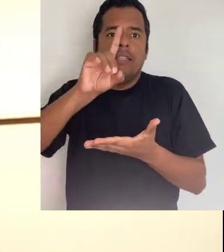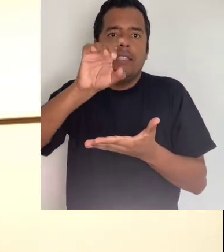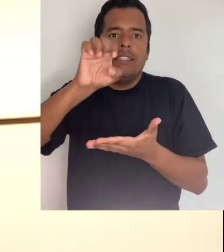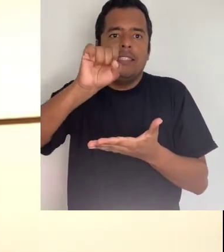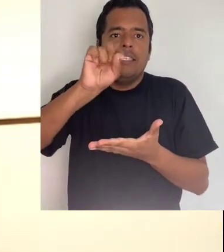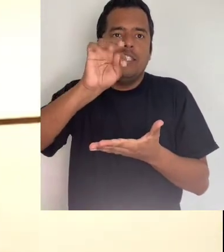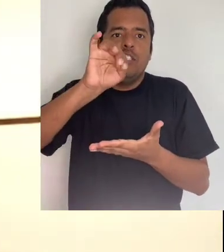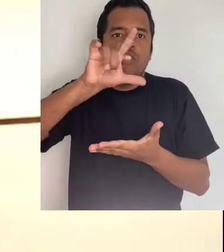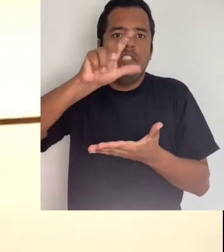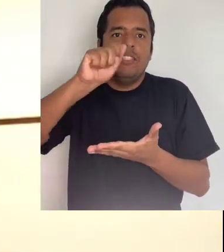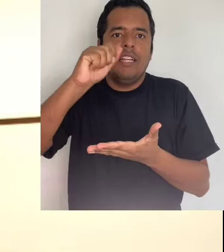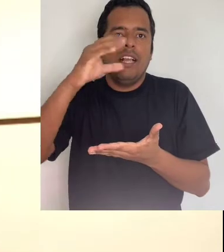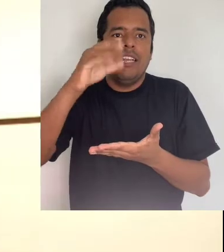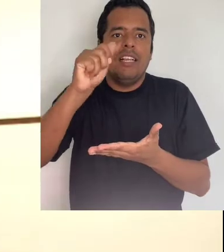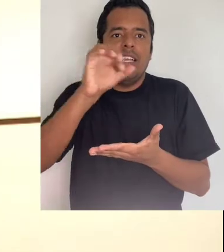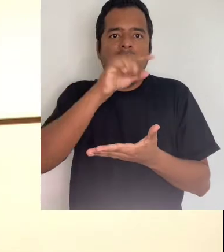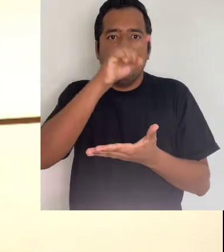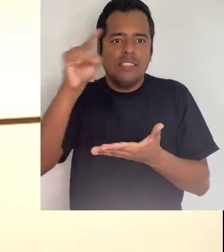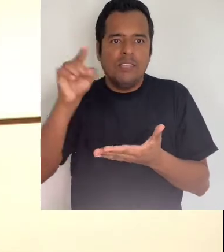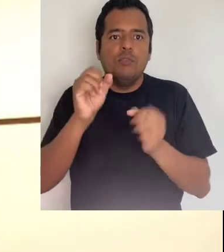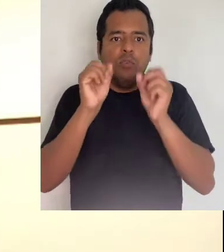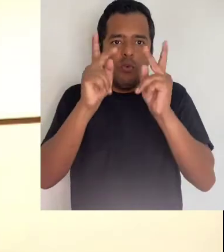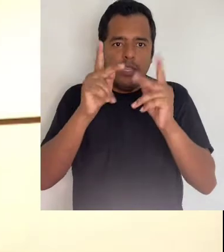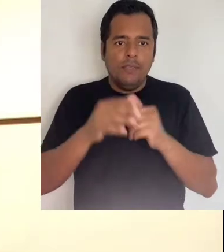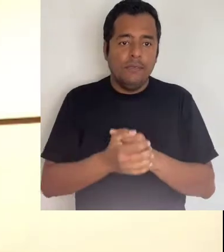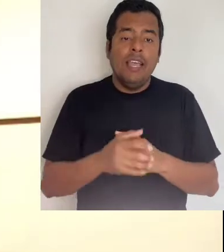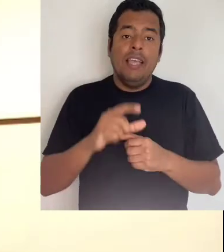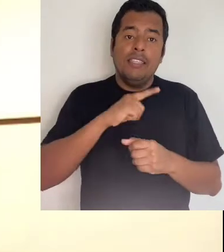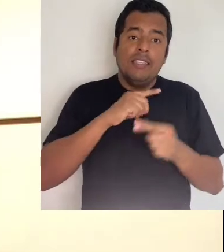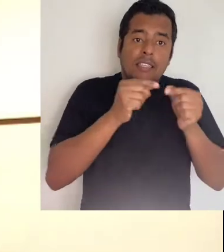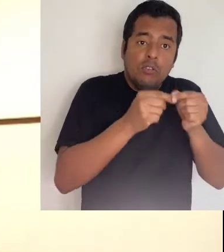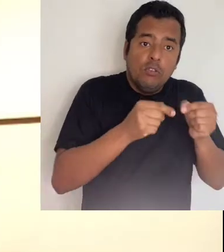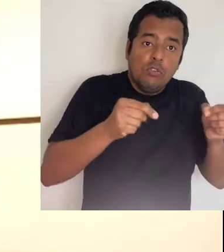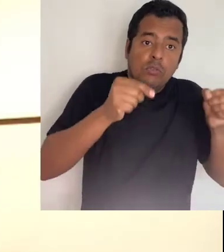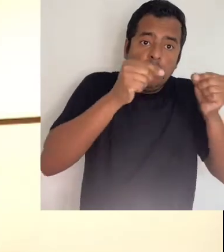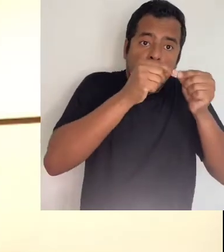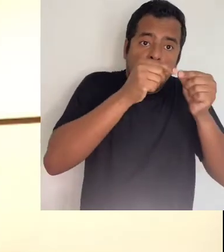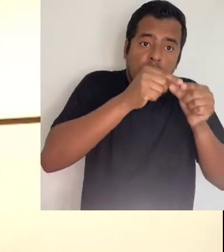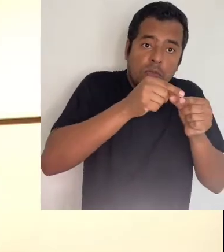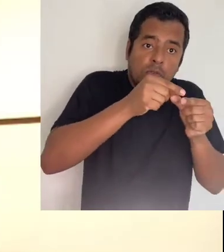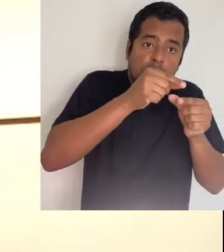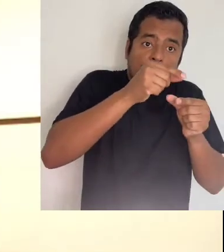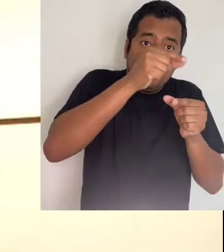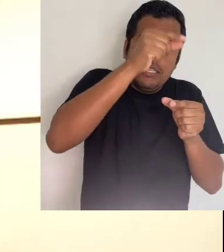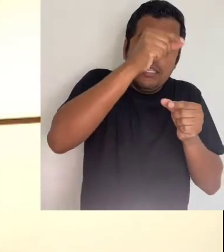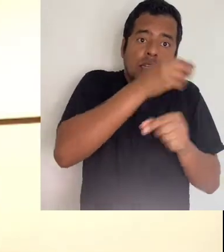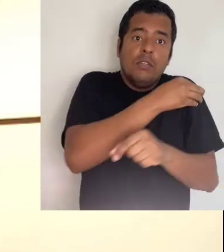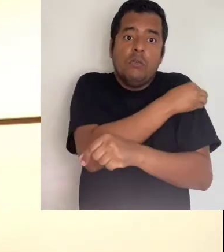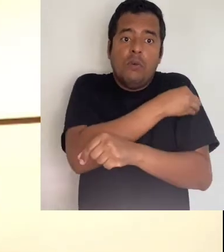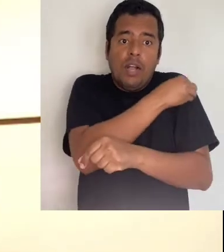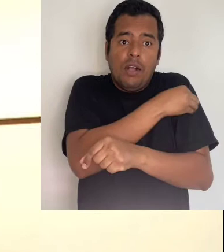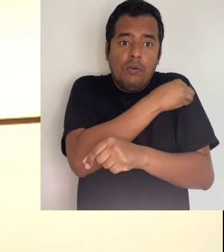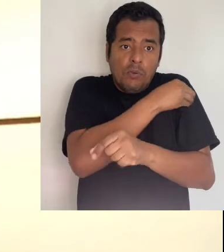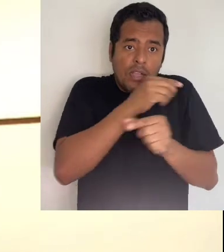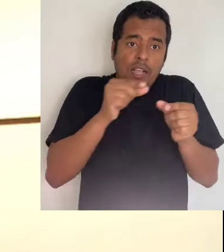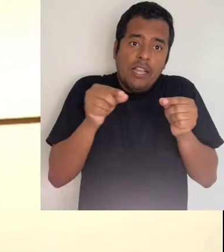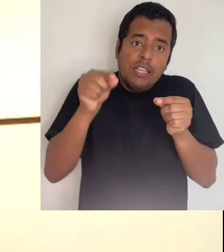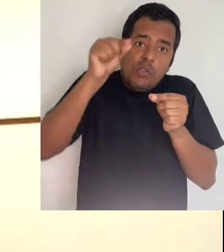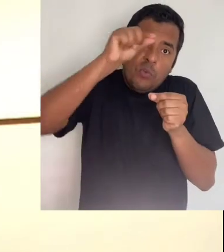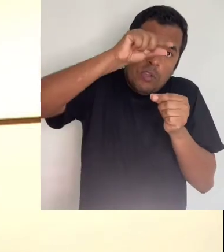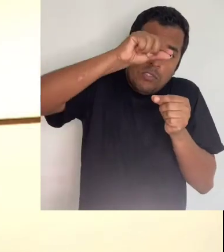ok? Dando continuidade ao experimento, então aqui no balão eu tenho o álcool, né,